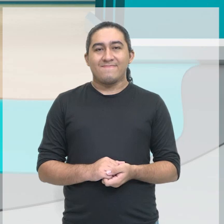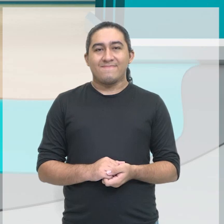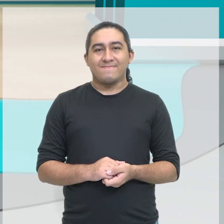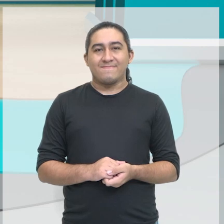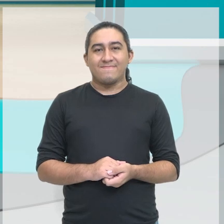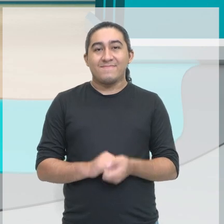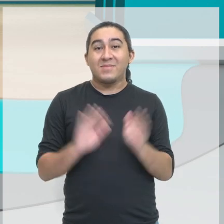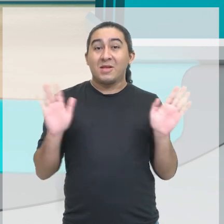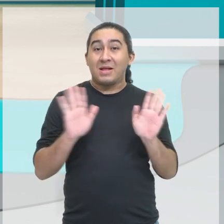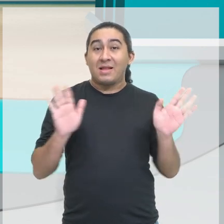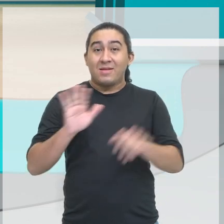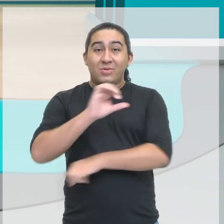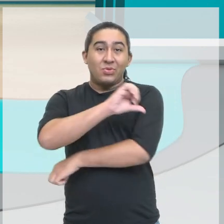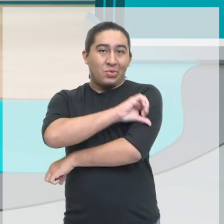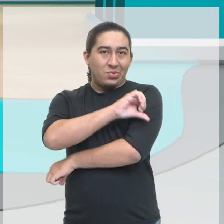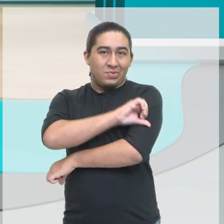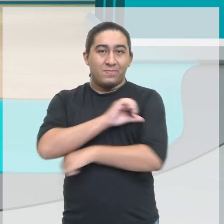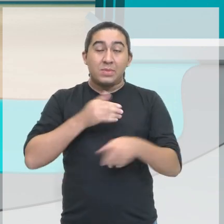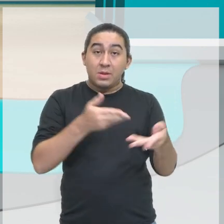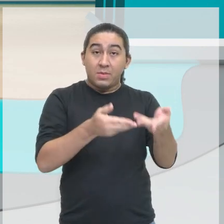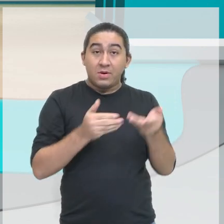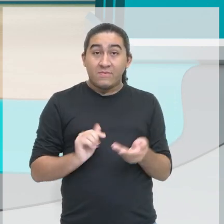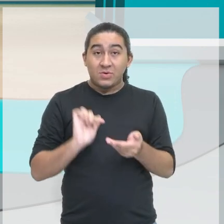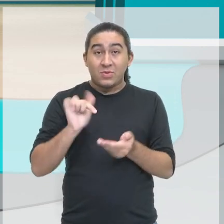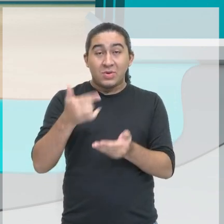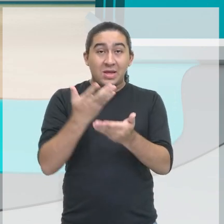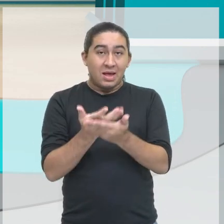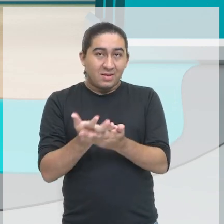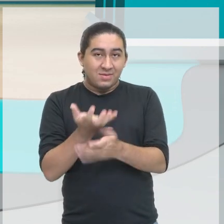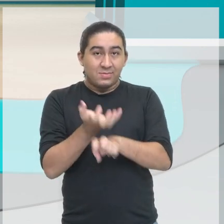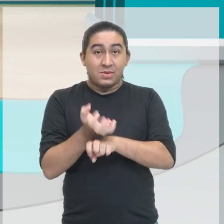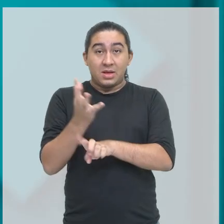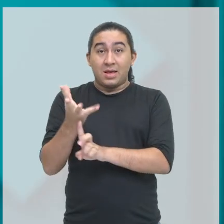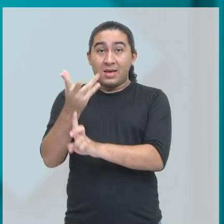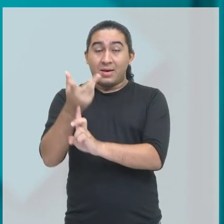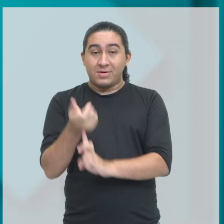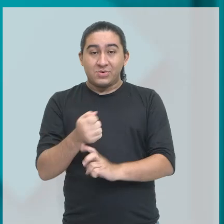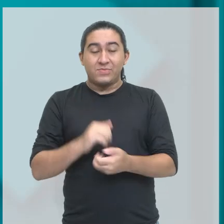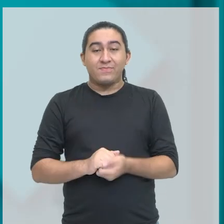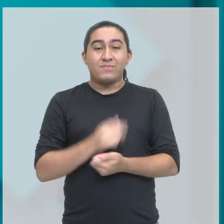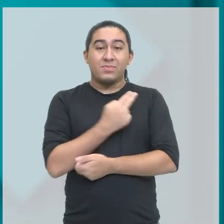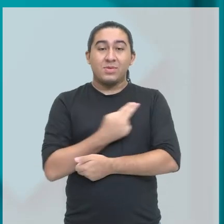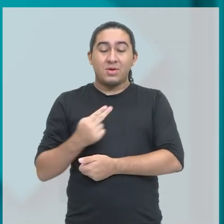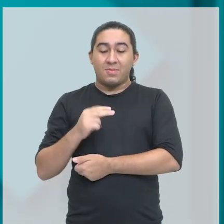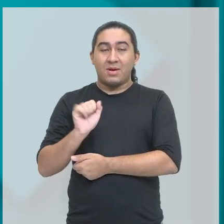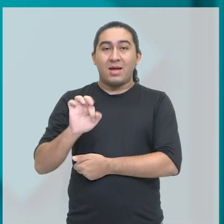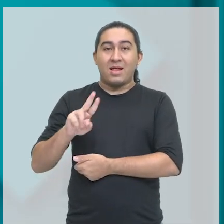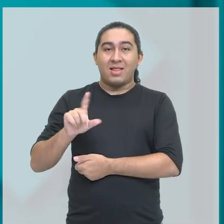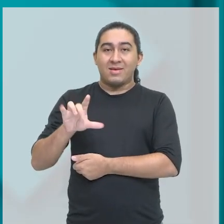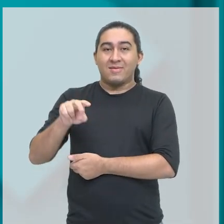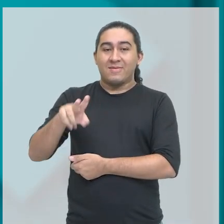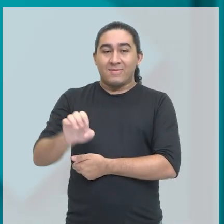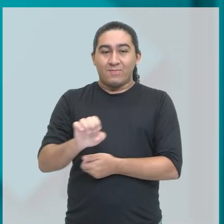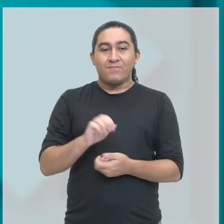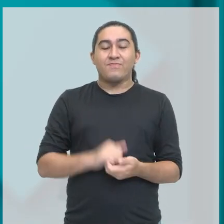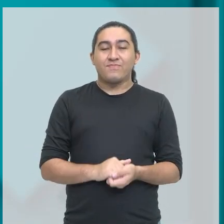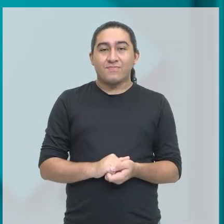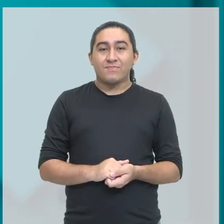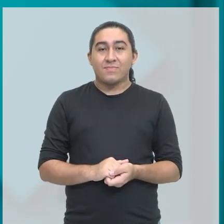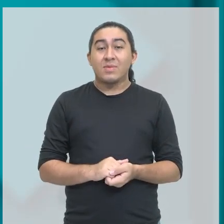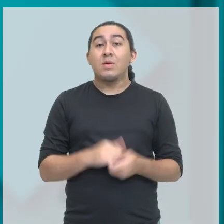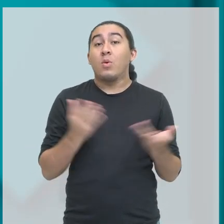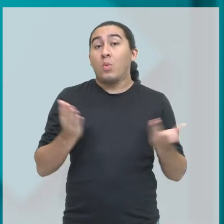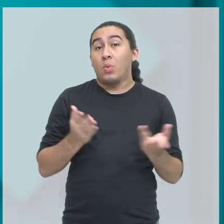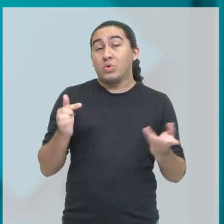Olá, nono ano, sejam bem-vindos a mais uma aula de arte. Eu sou a professora Arlene Azulay e